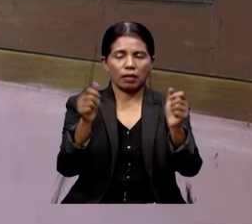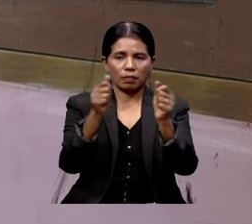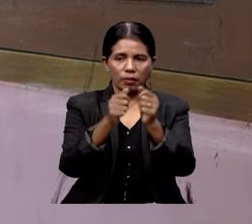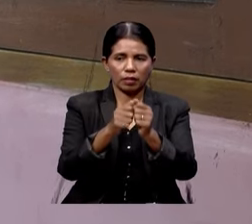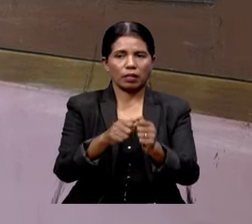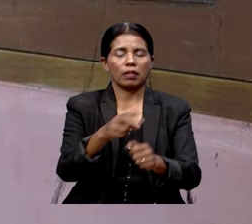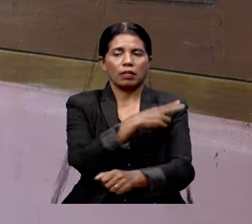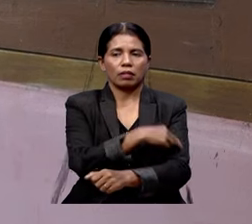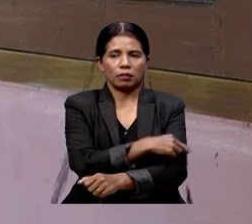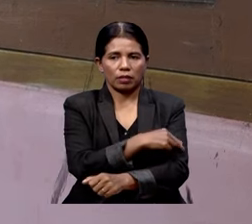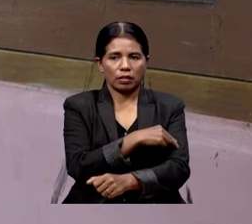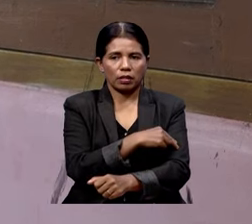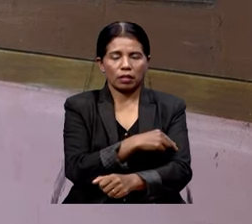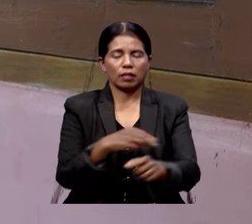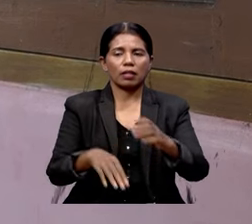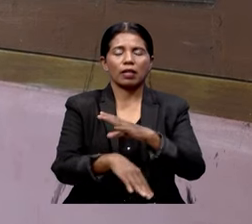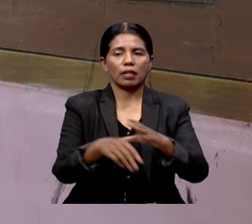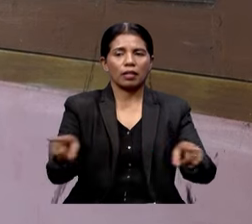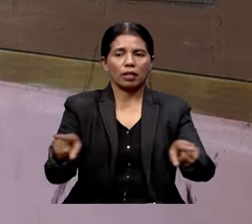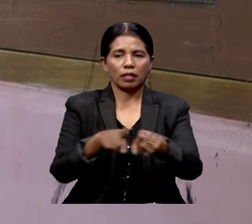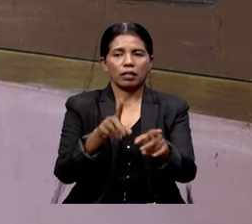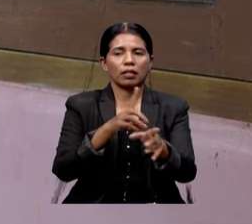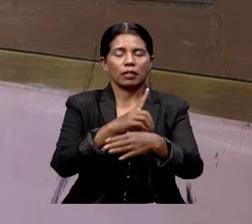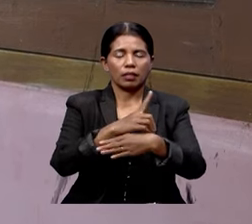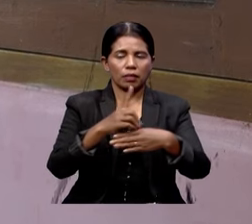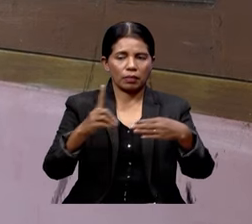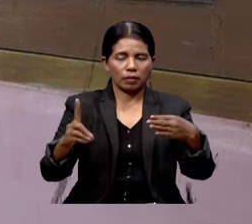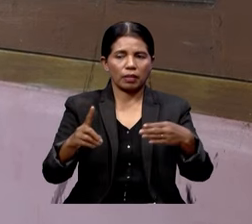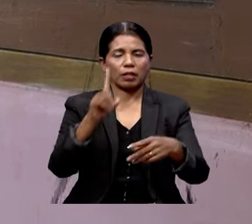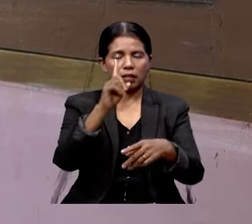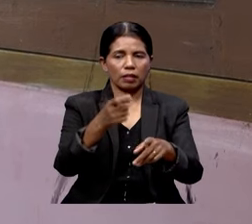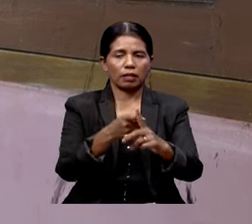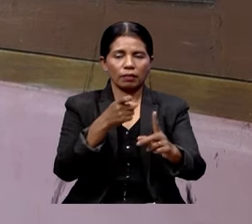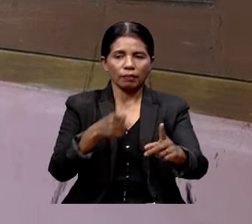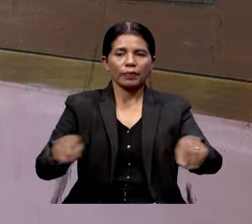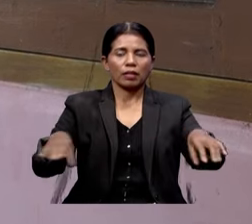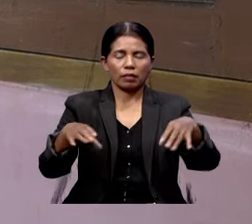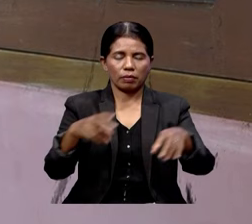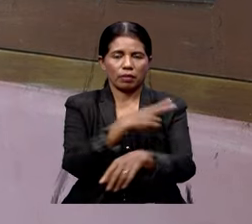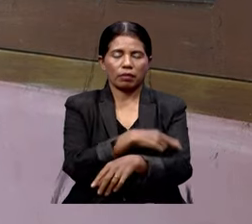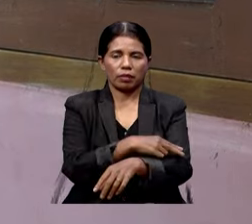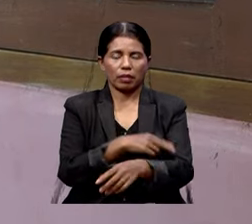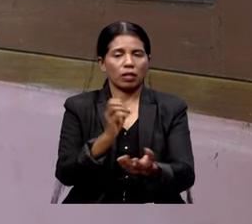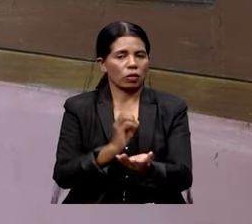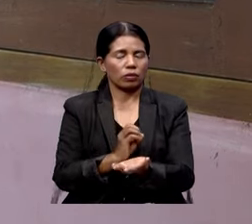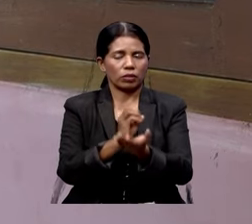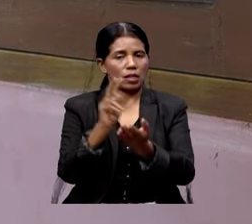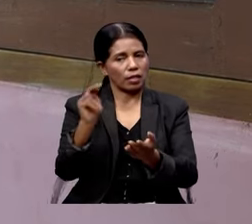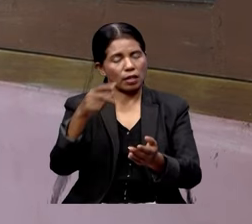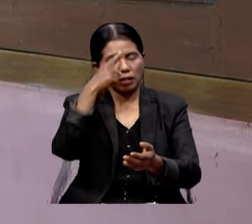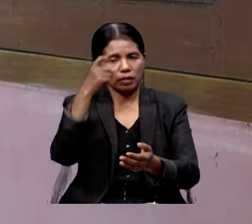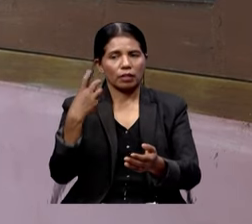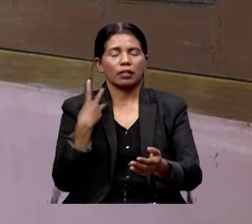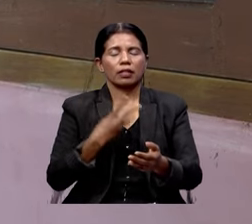iha hospital nia sai hanesan departemen ida husi servis hospital referral ba kusnia tamba ita